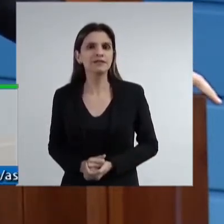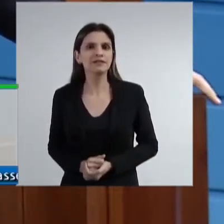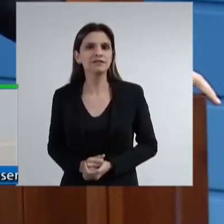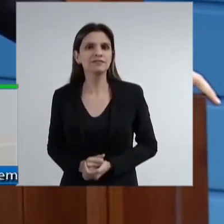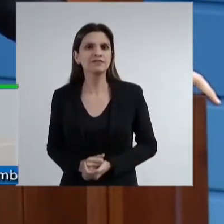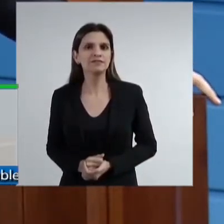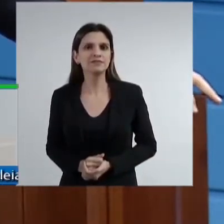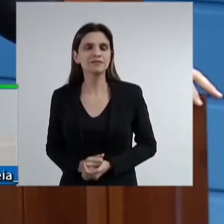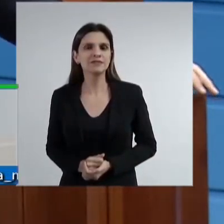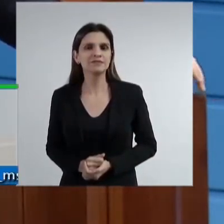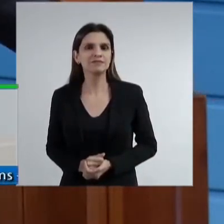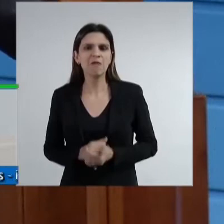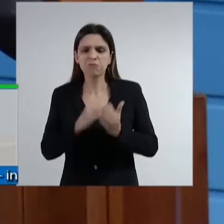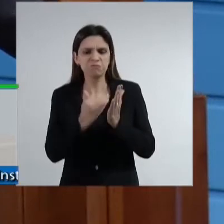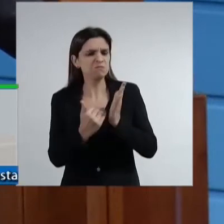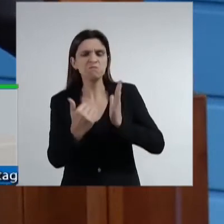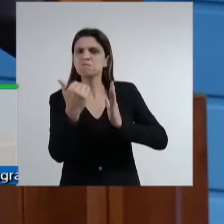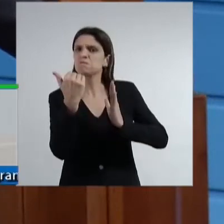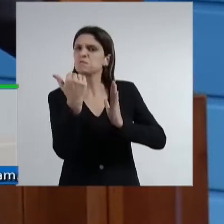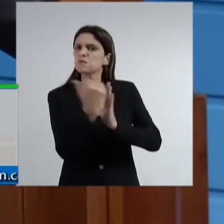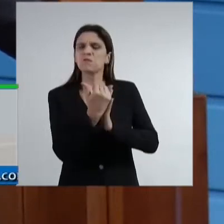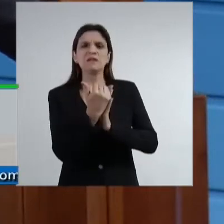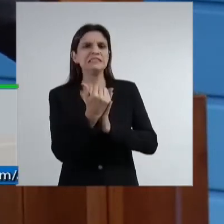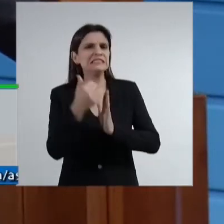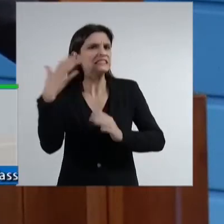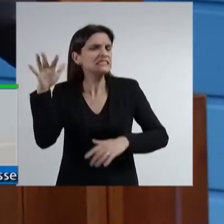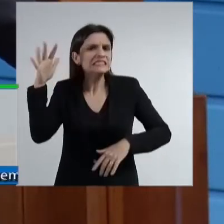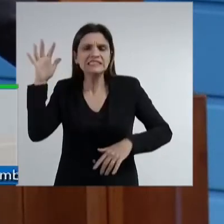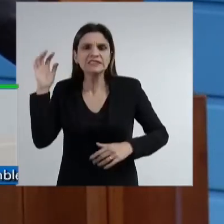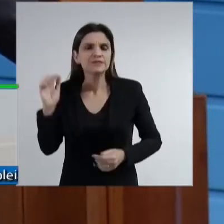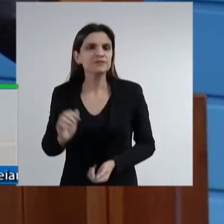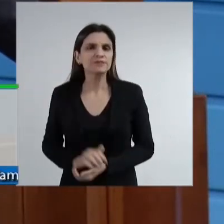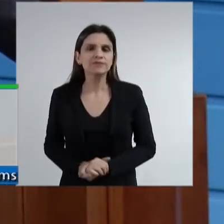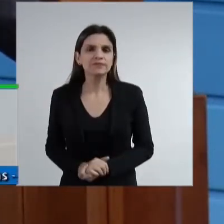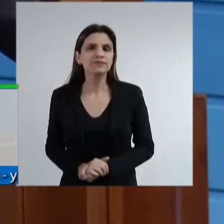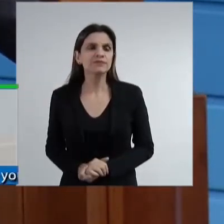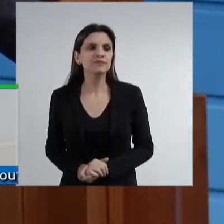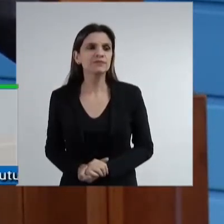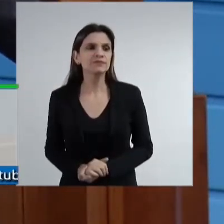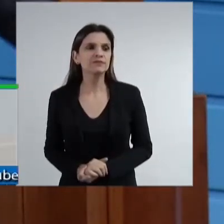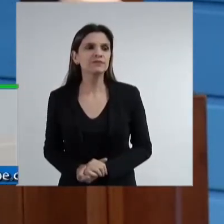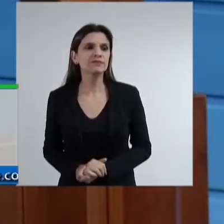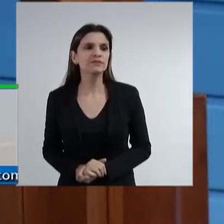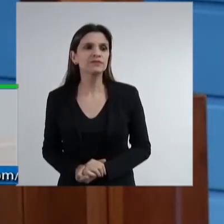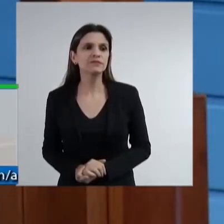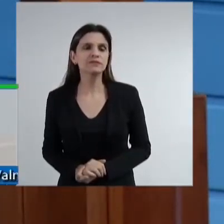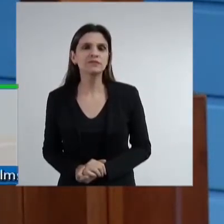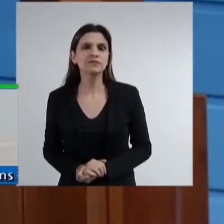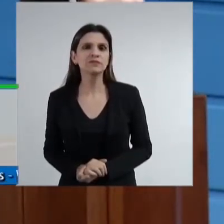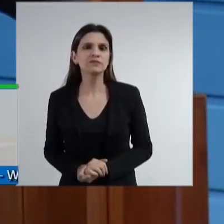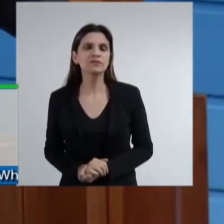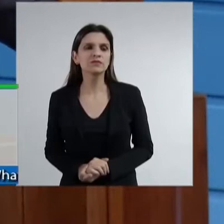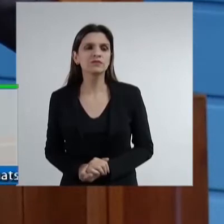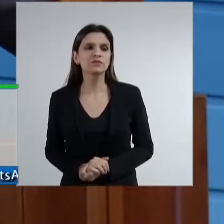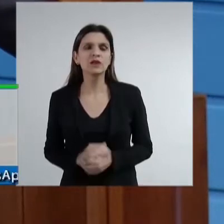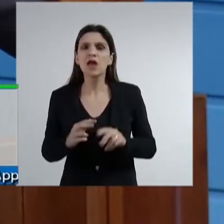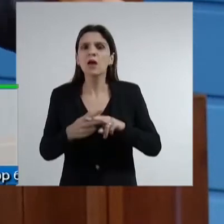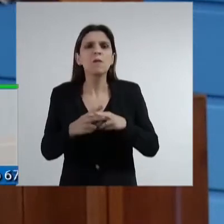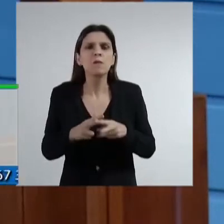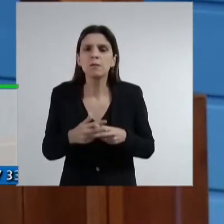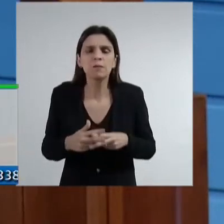existe, mais do que a de transmissão. Vamos supor que ali está embutido, eu quero crer, na manutenção do